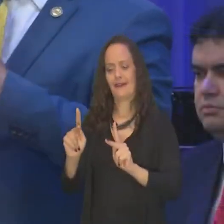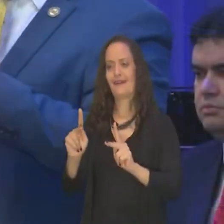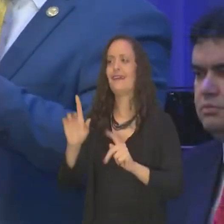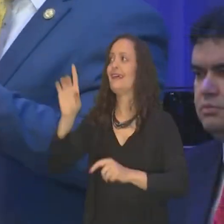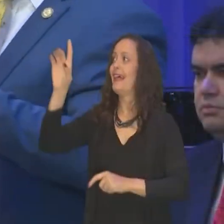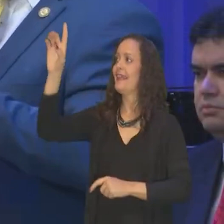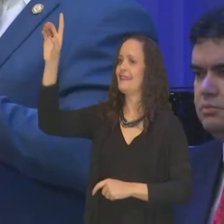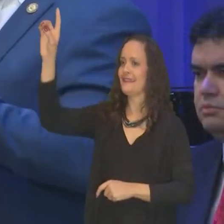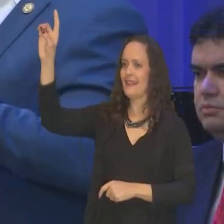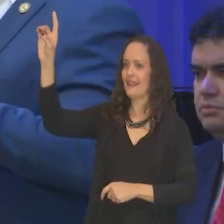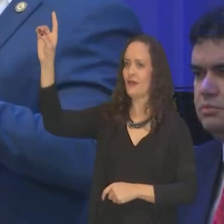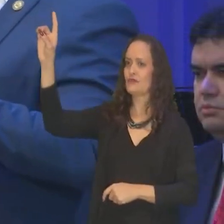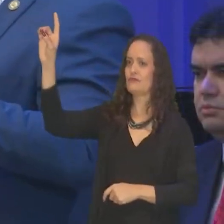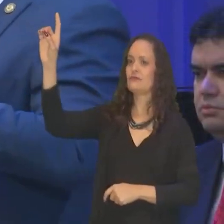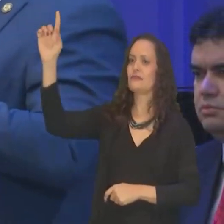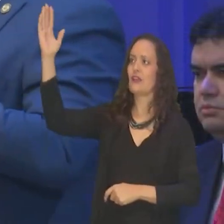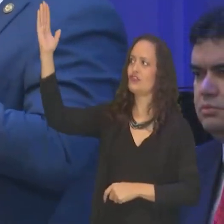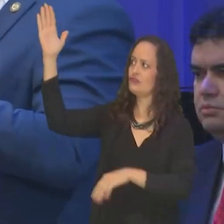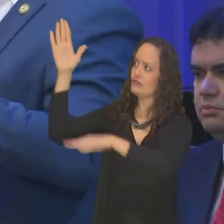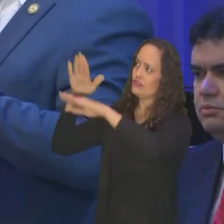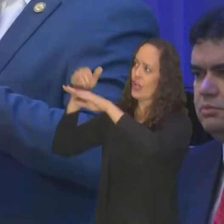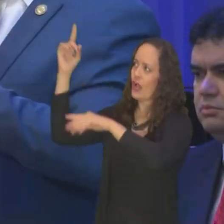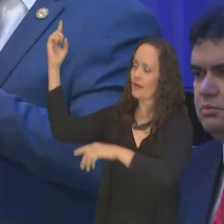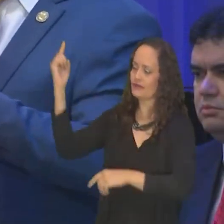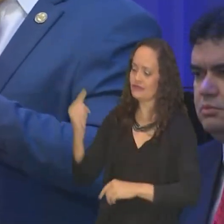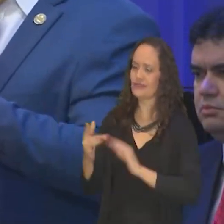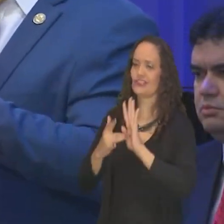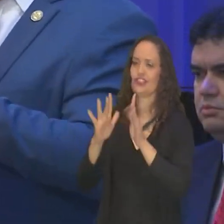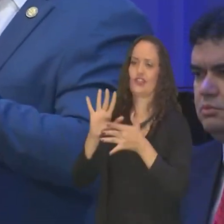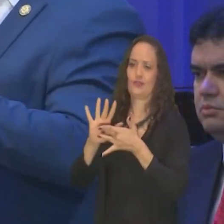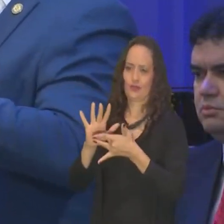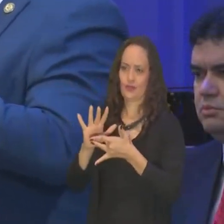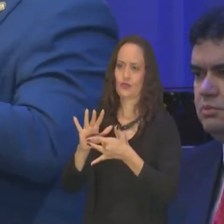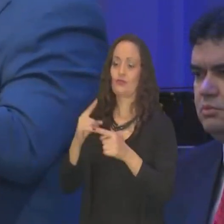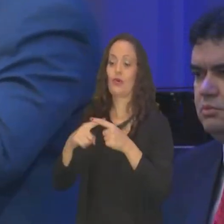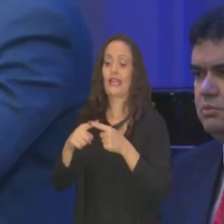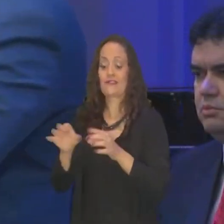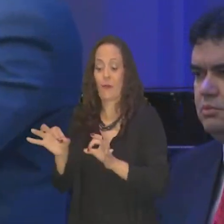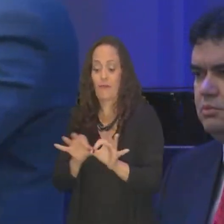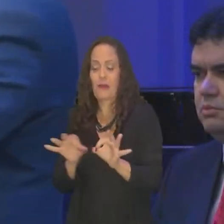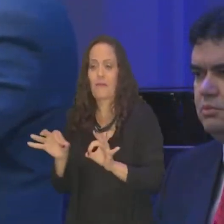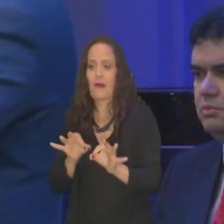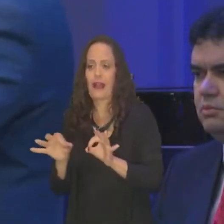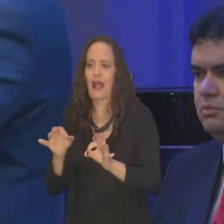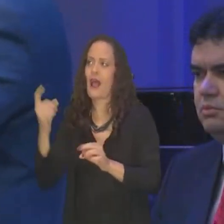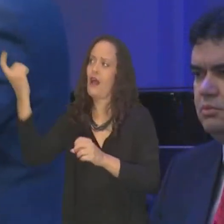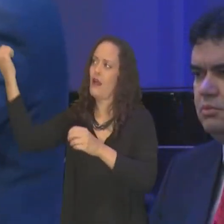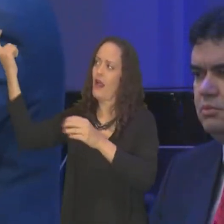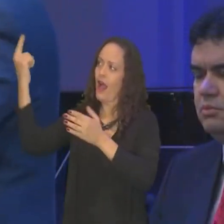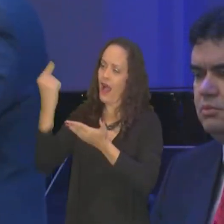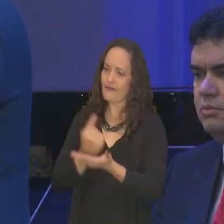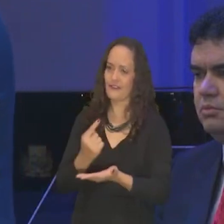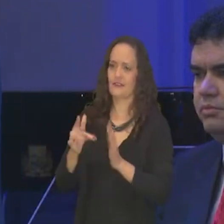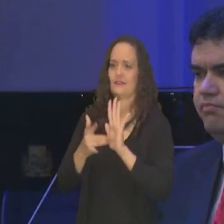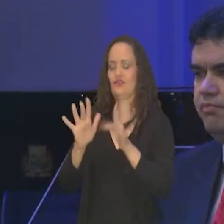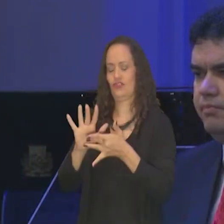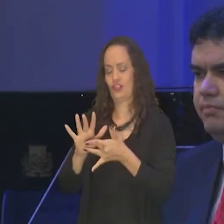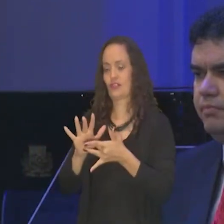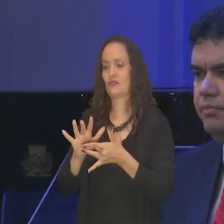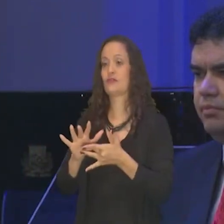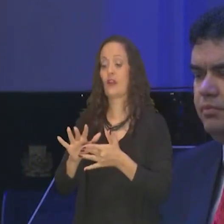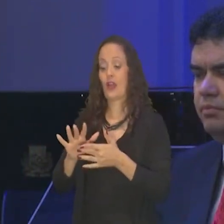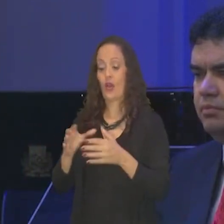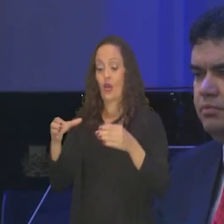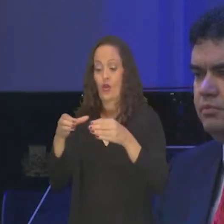do Messias. Quando os romanos preparam estradas, quando os romanos preparam aquedutos, quando os